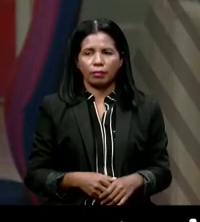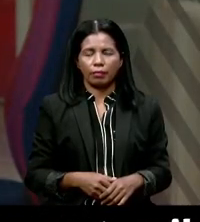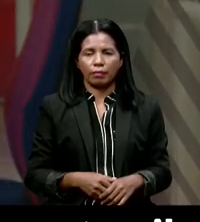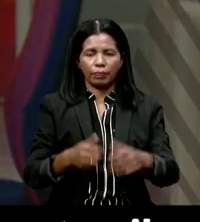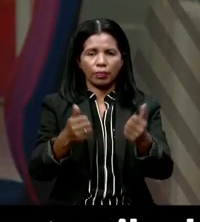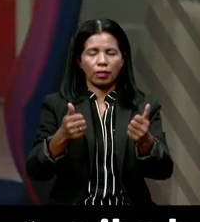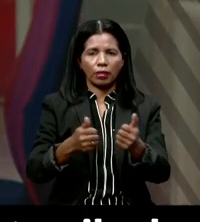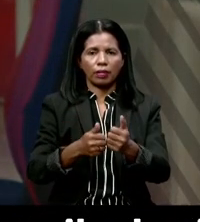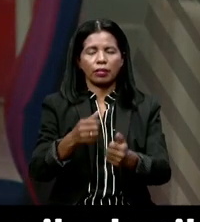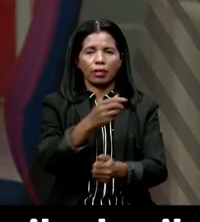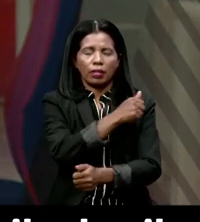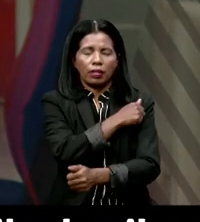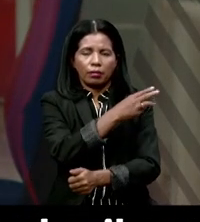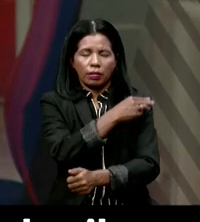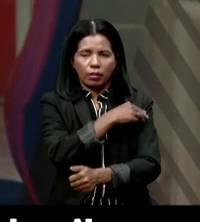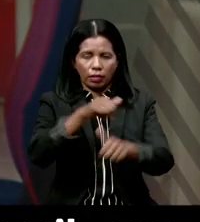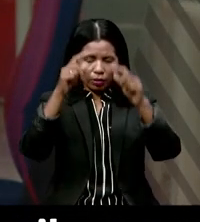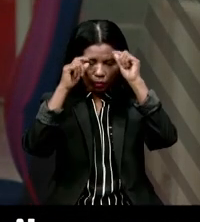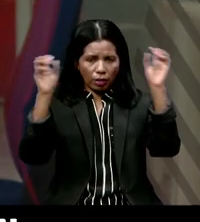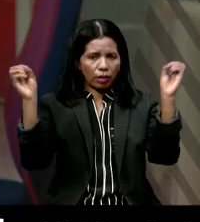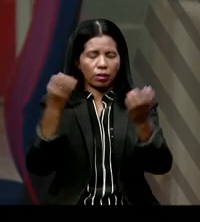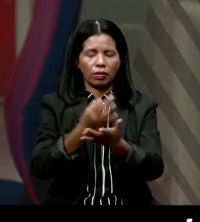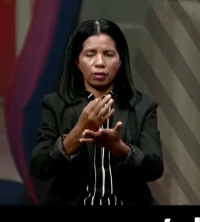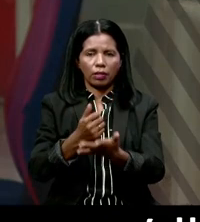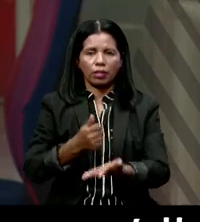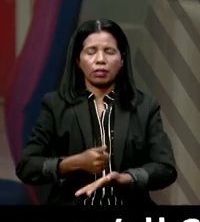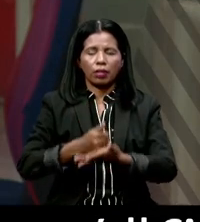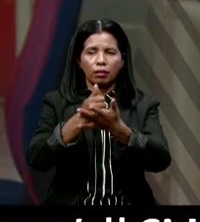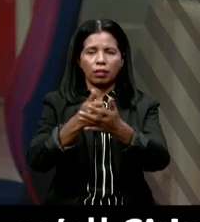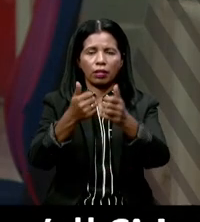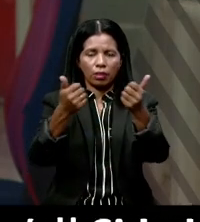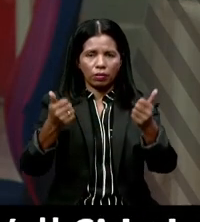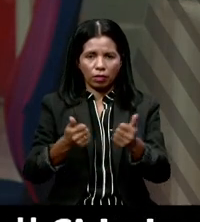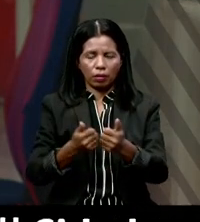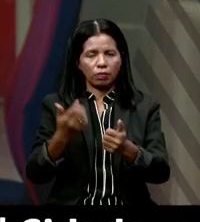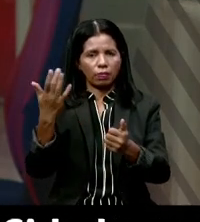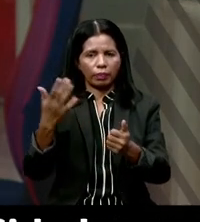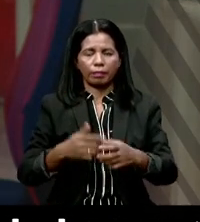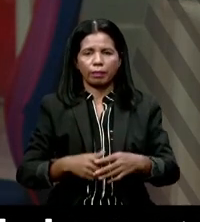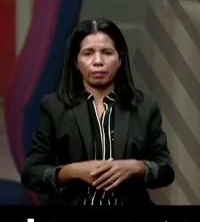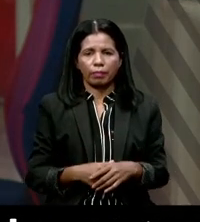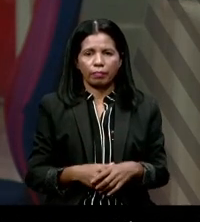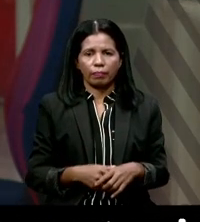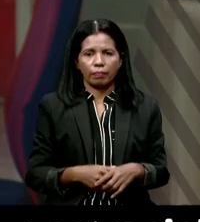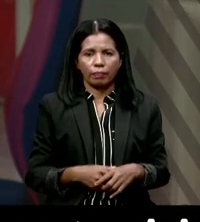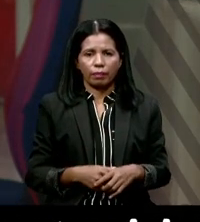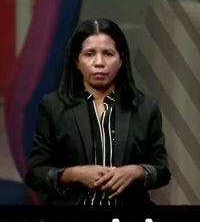Associação Alibo Deficiência Matane Timor-Leste lei a fundo a to sustenta a associação refere.